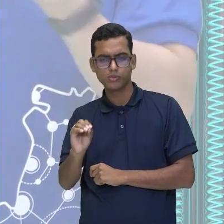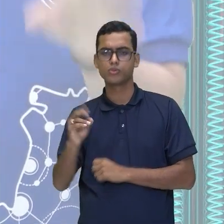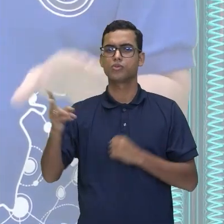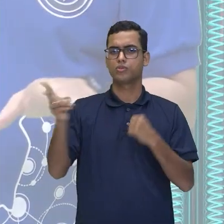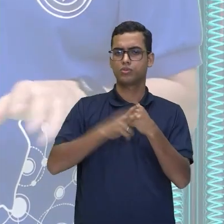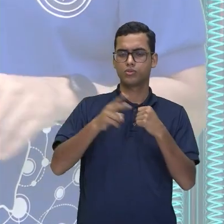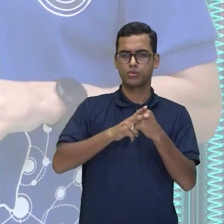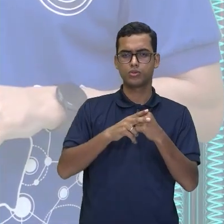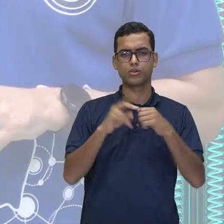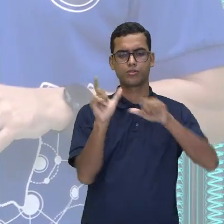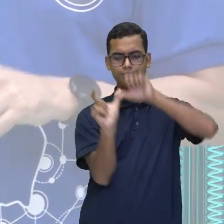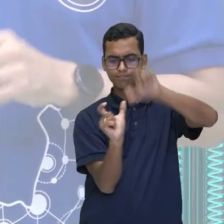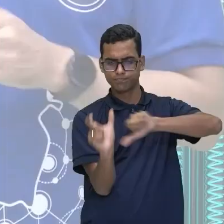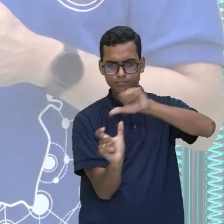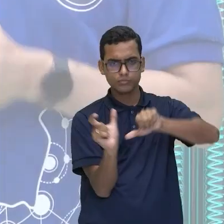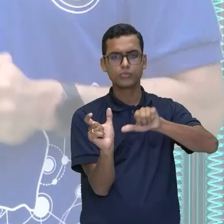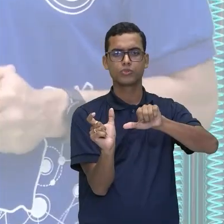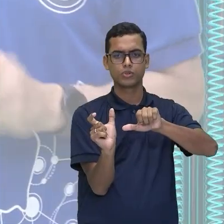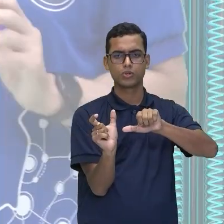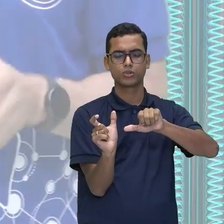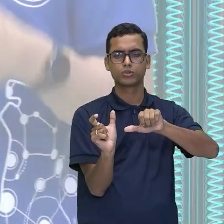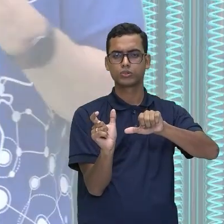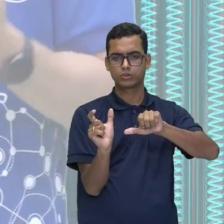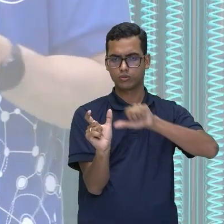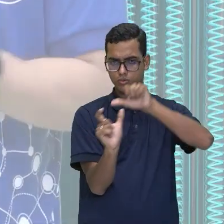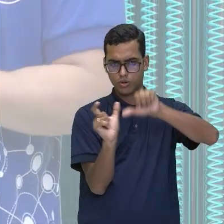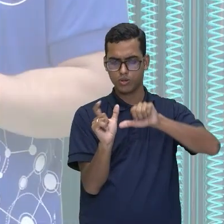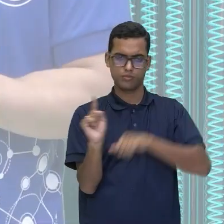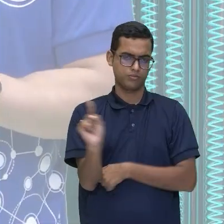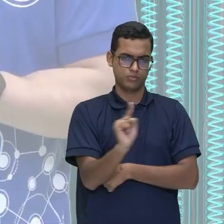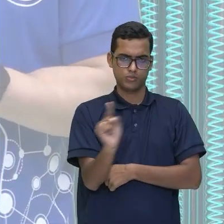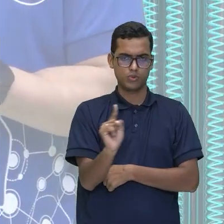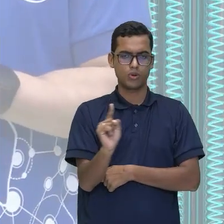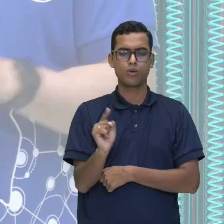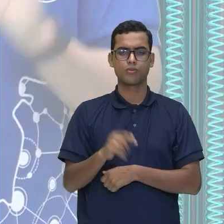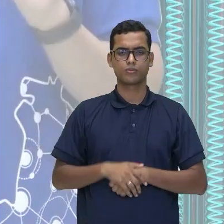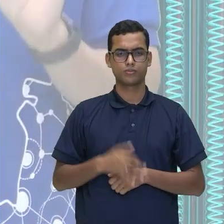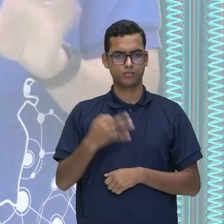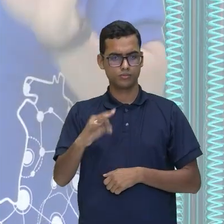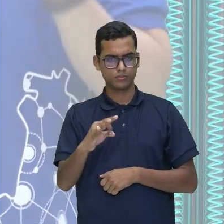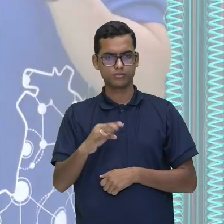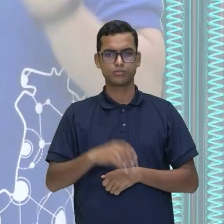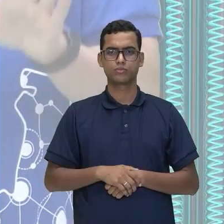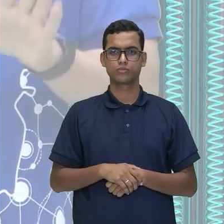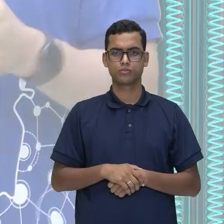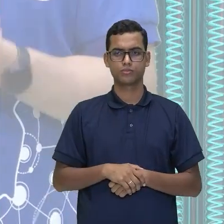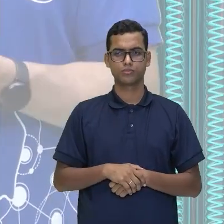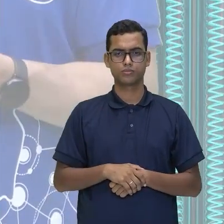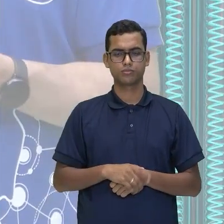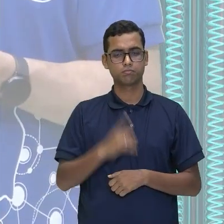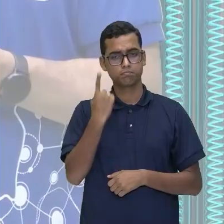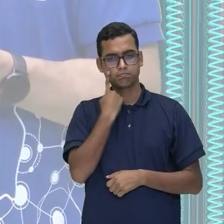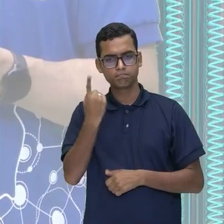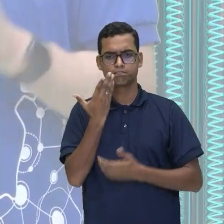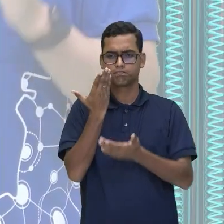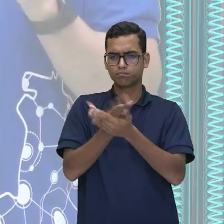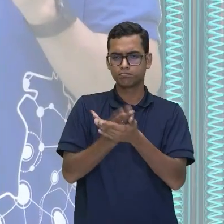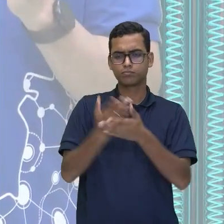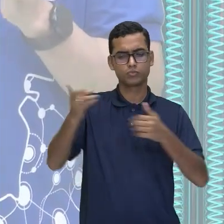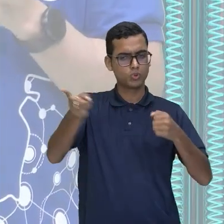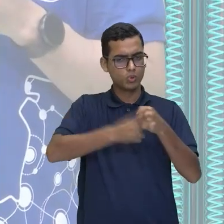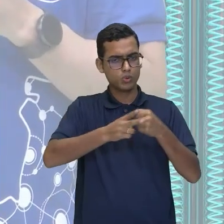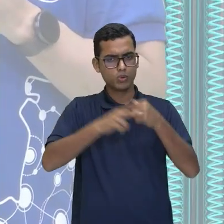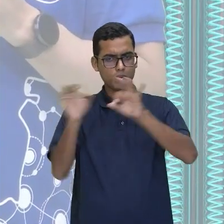Não foi conjugado por nenhum sujeito. E win significa vencer, ganhar, tá certo? Bom, vimos aqui os verbos,